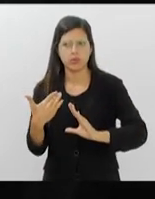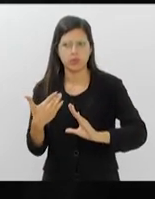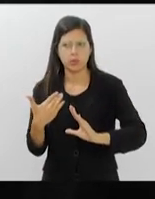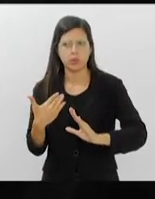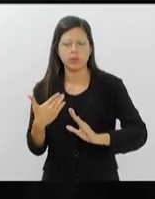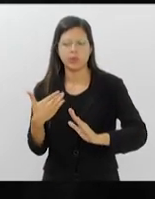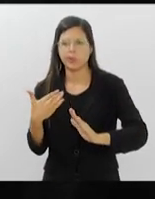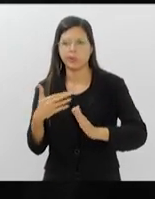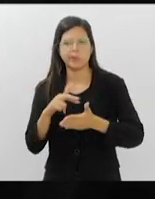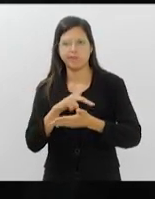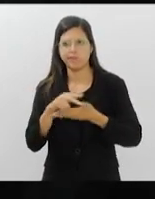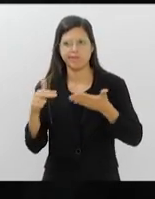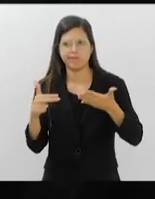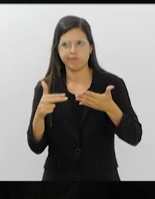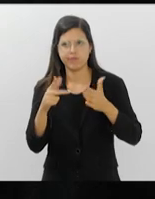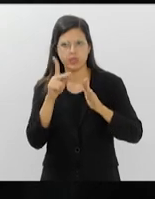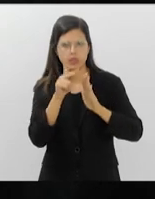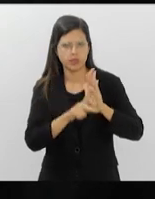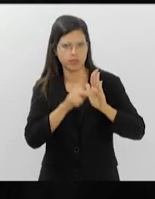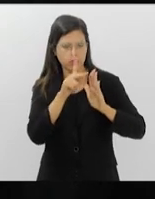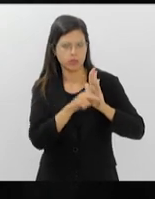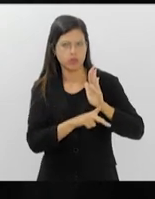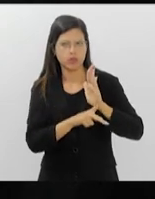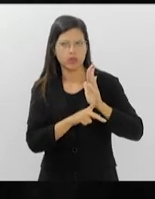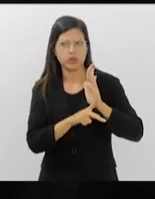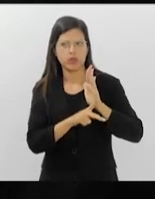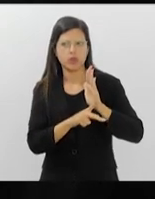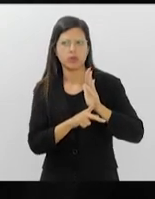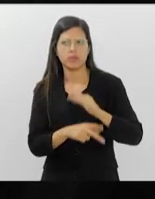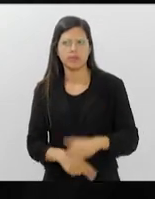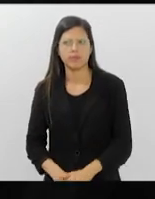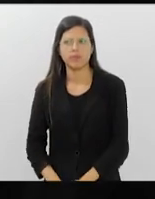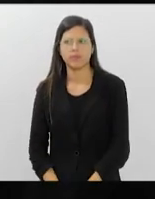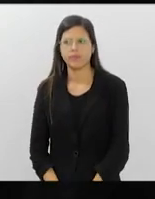de questões sobre esses projetos que são